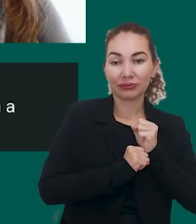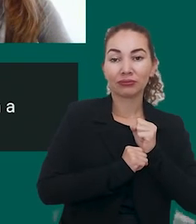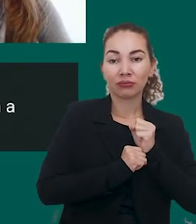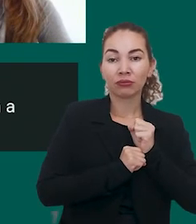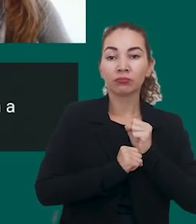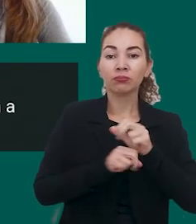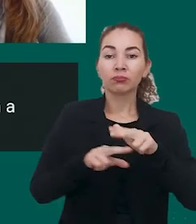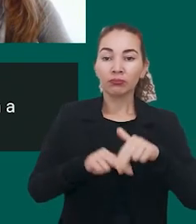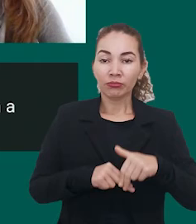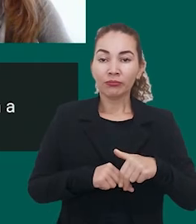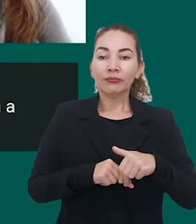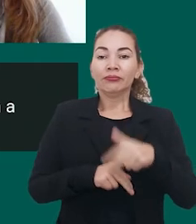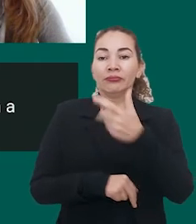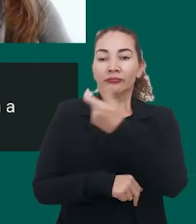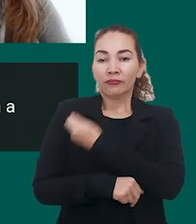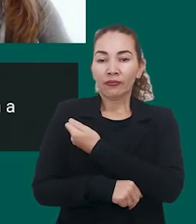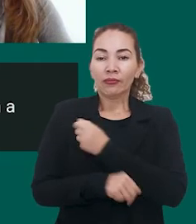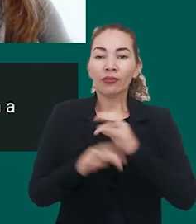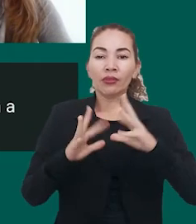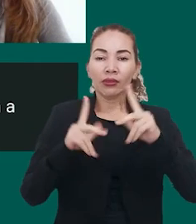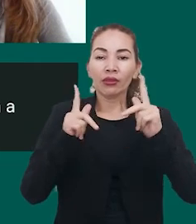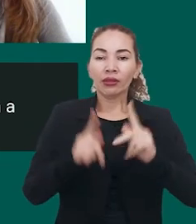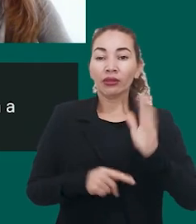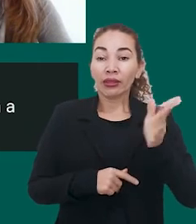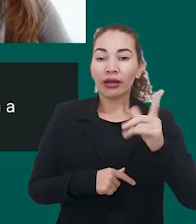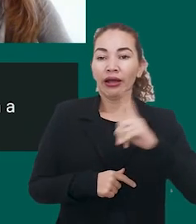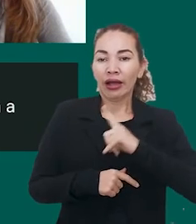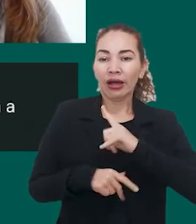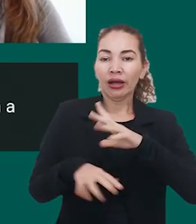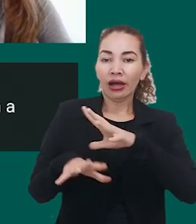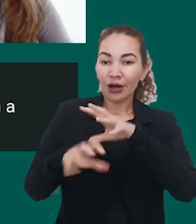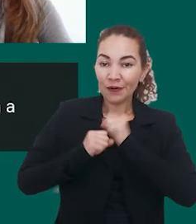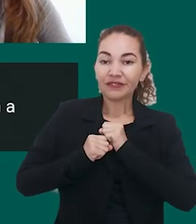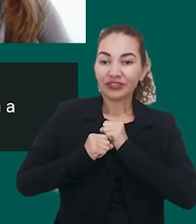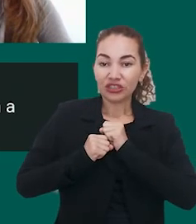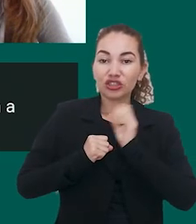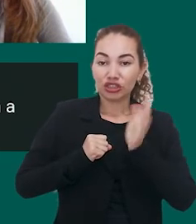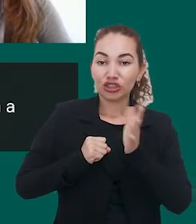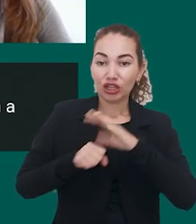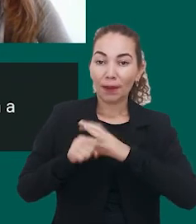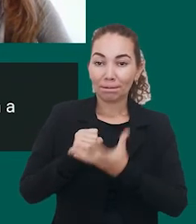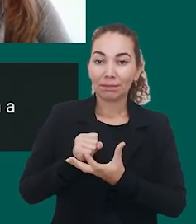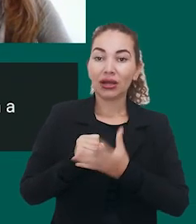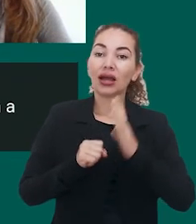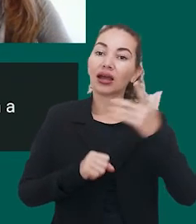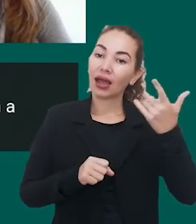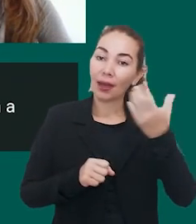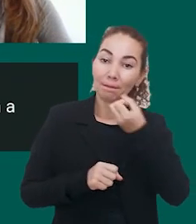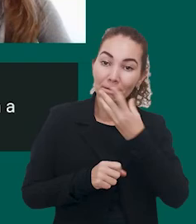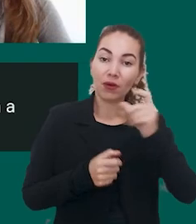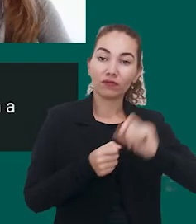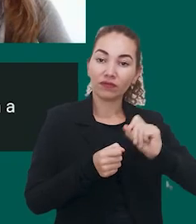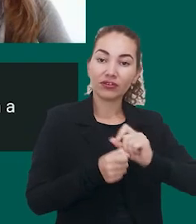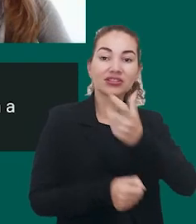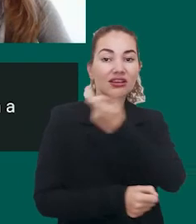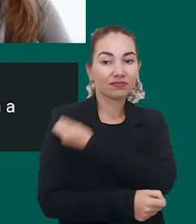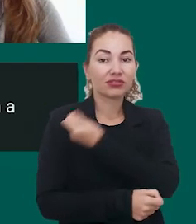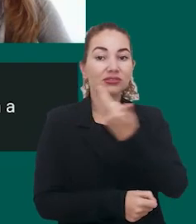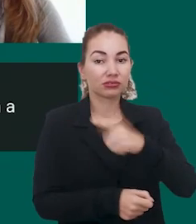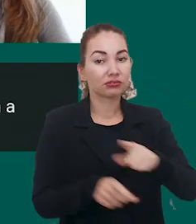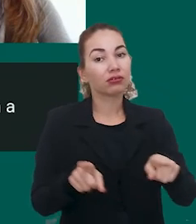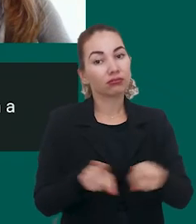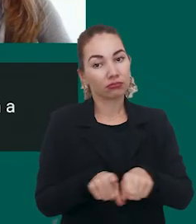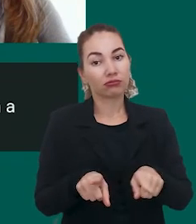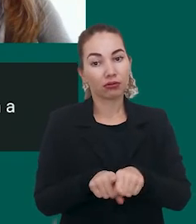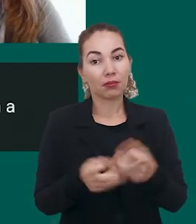inclusive, a vacina é recomendada para indivíduos que já tiveram Covid. Eu, por exemplo, tive Covid lá no início, né? E acabei vacinando agora e estava